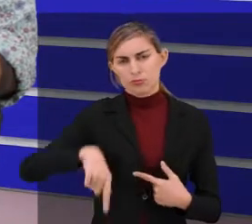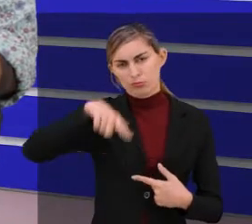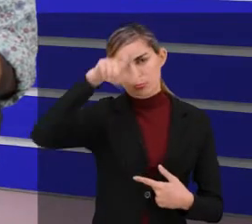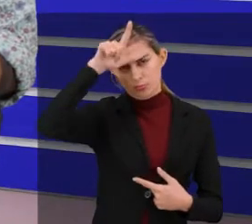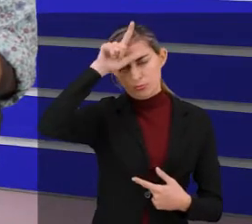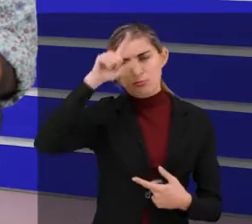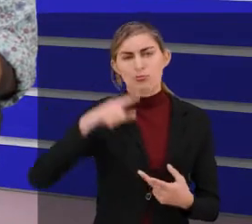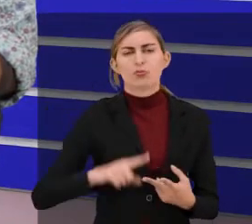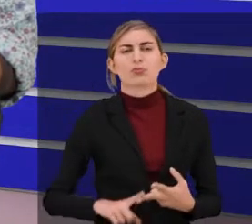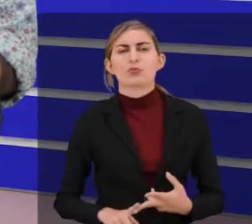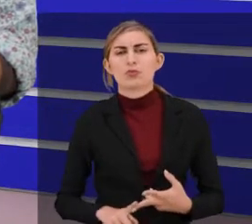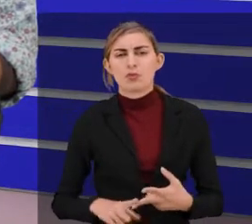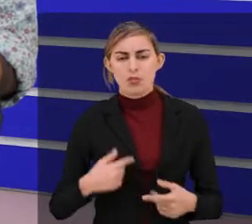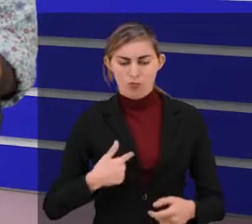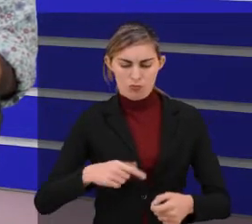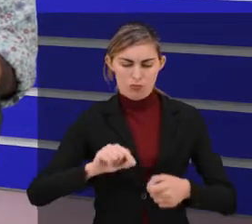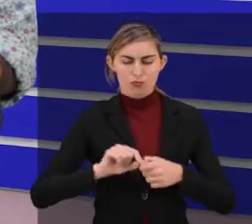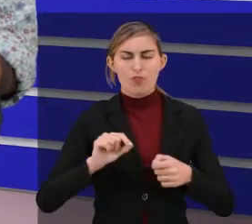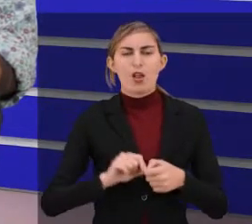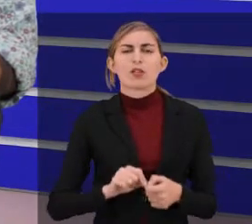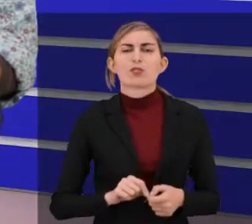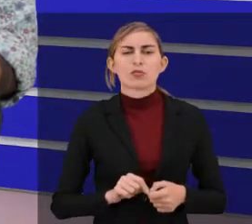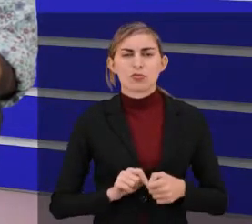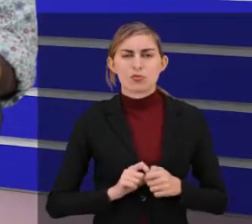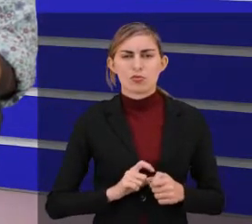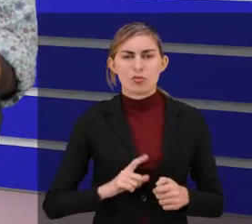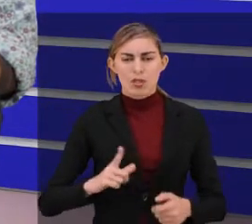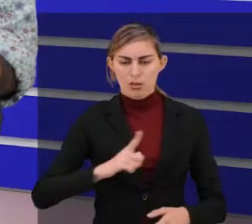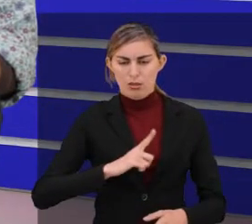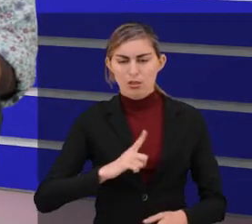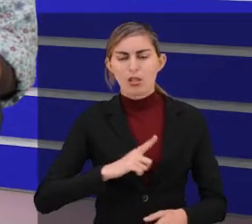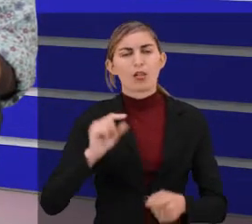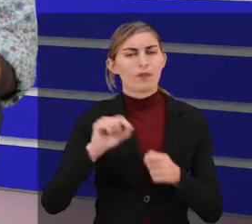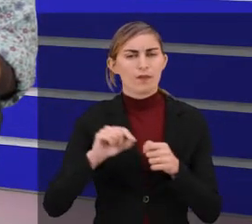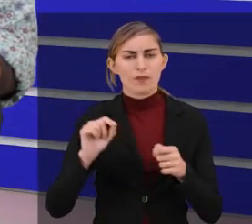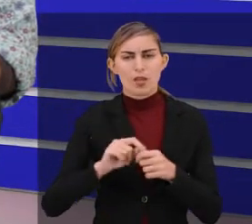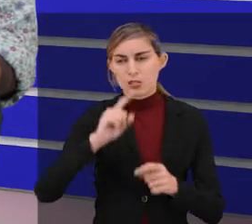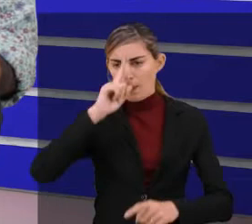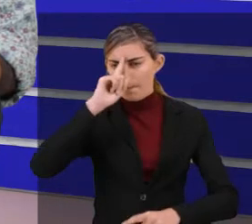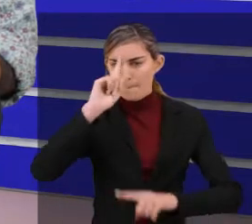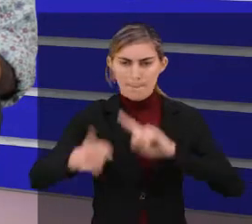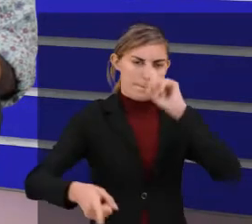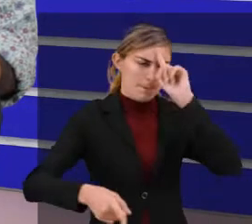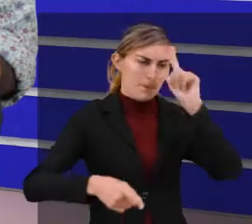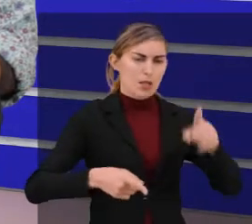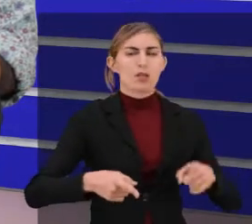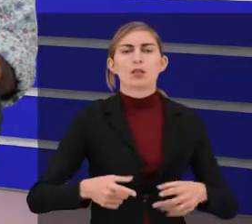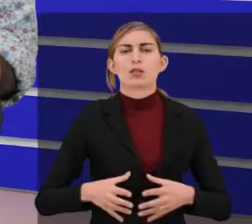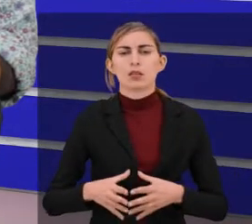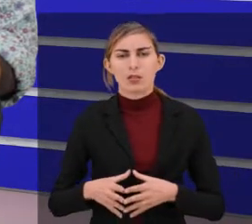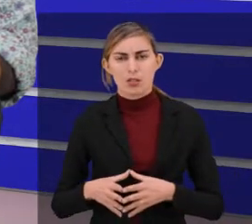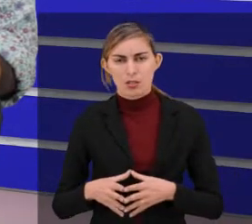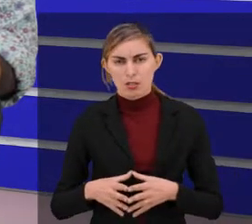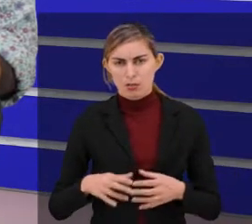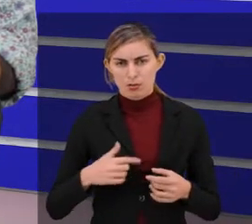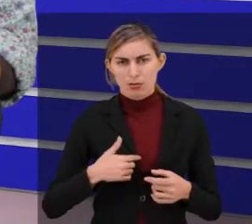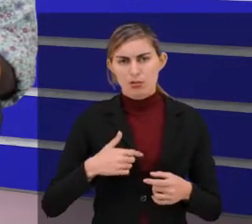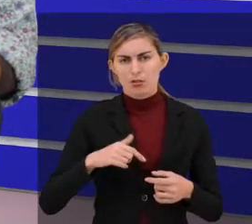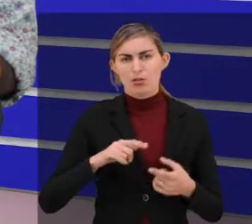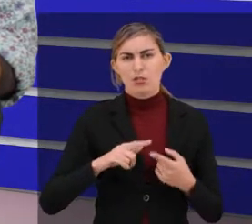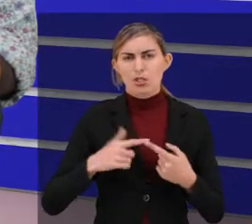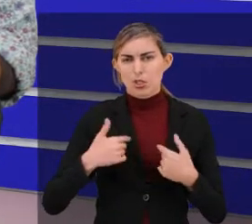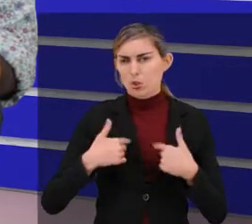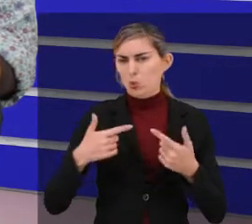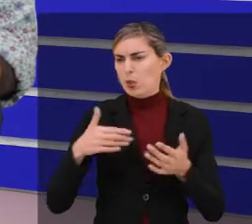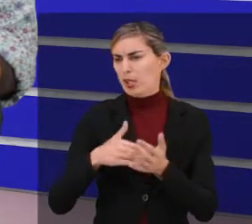em que faz quem tem que fazer e manda quem tem juízo. Né?